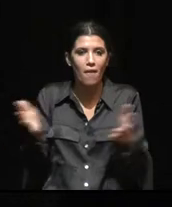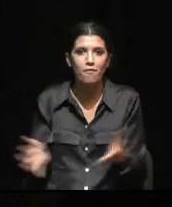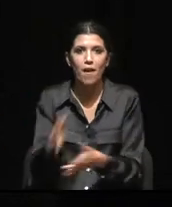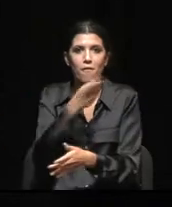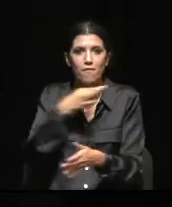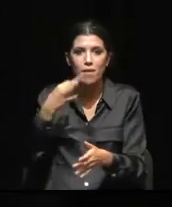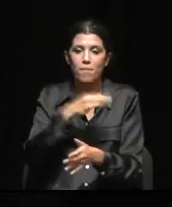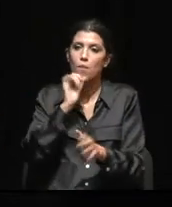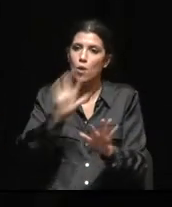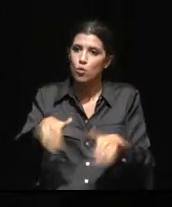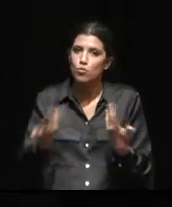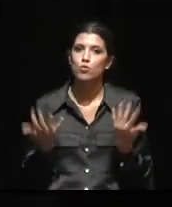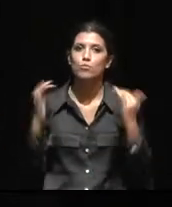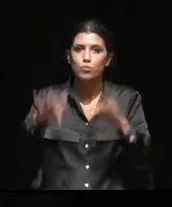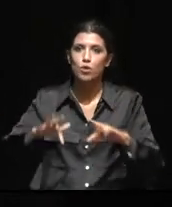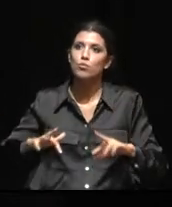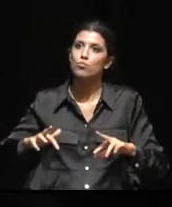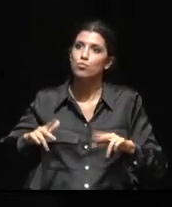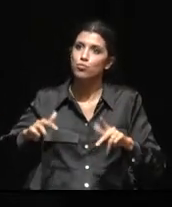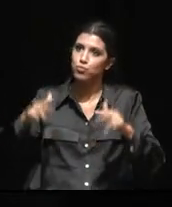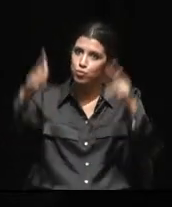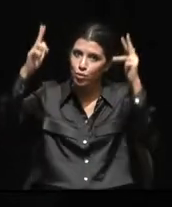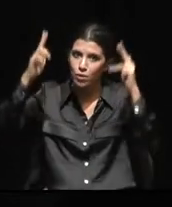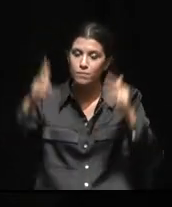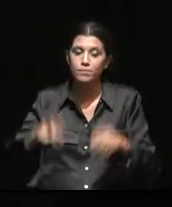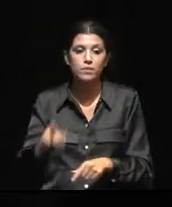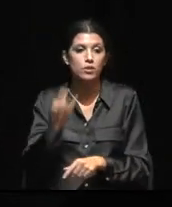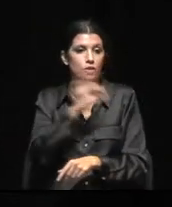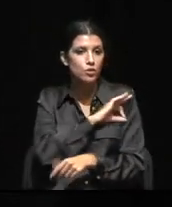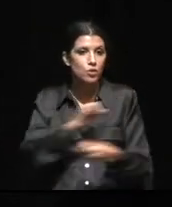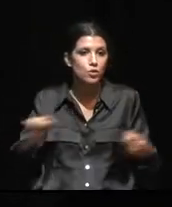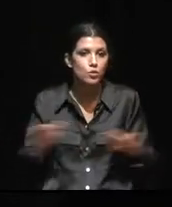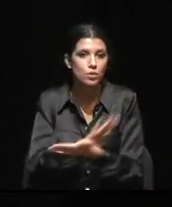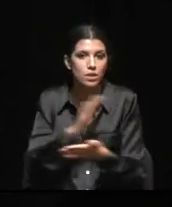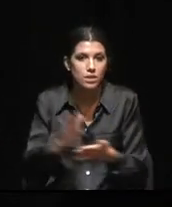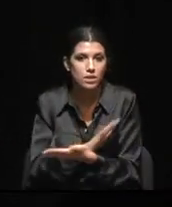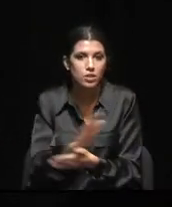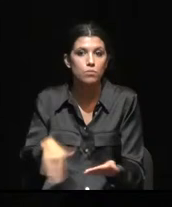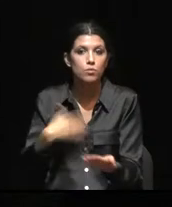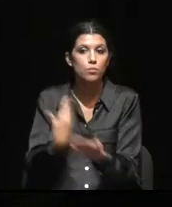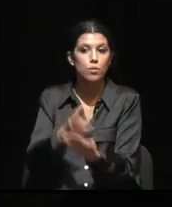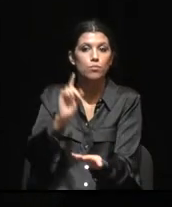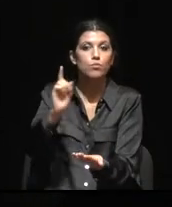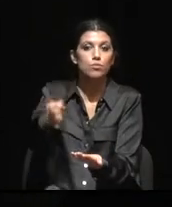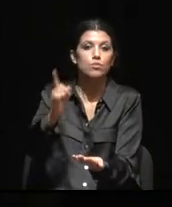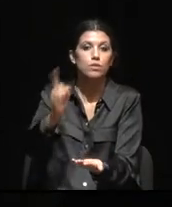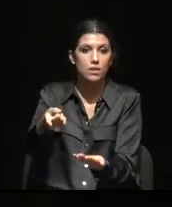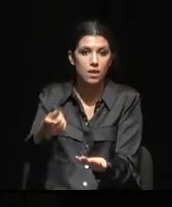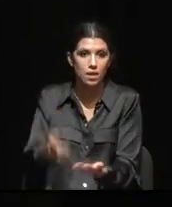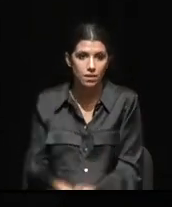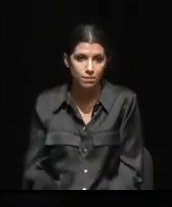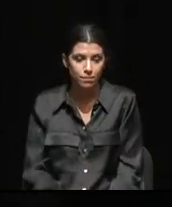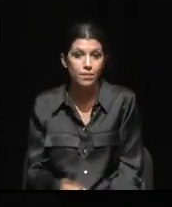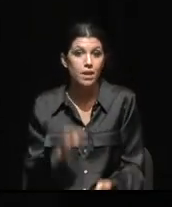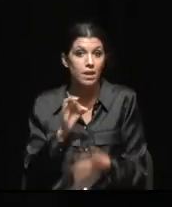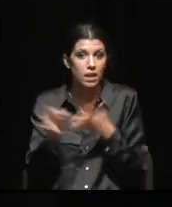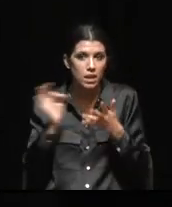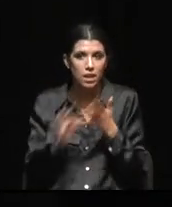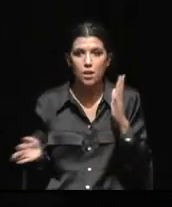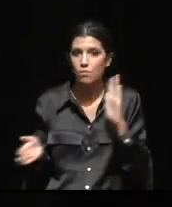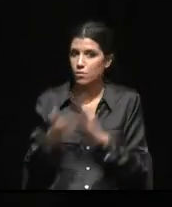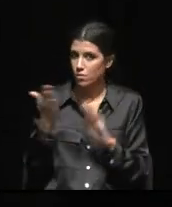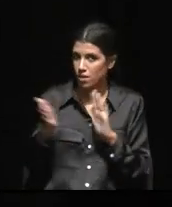muitas famílias possam subir na vida senhores jornalistas O que propomos é o seguinte que como critério